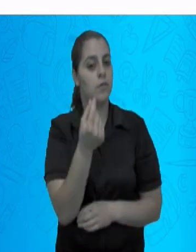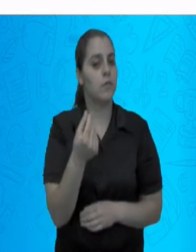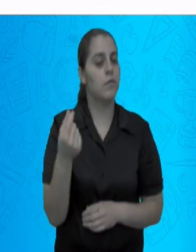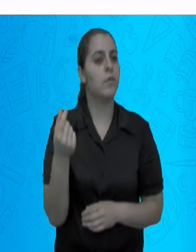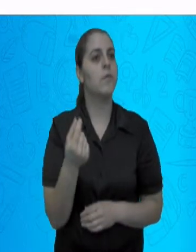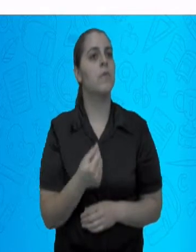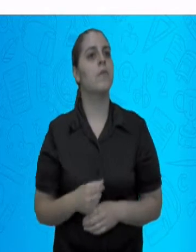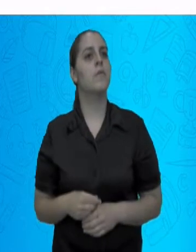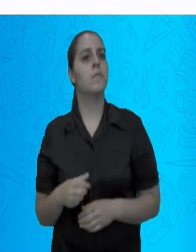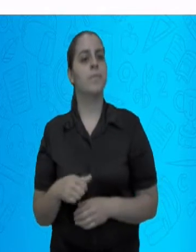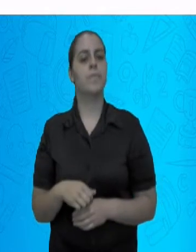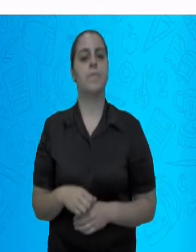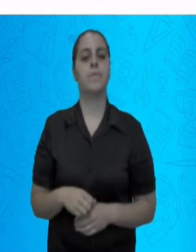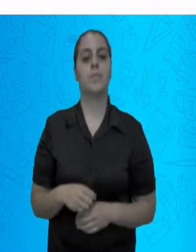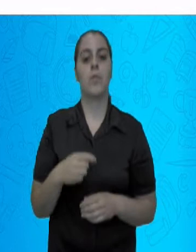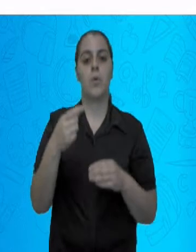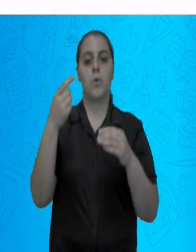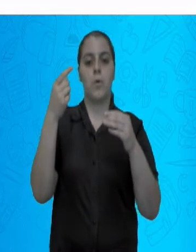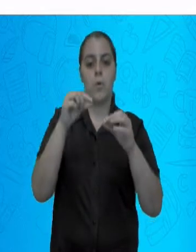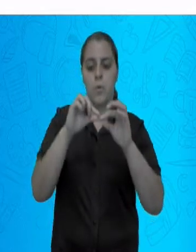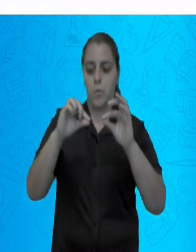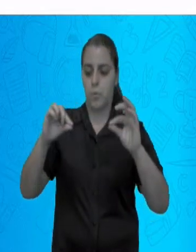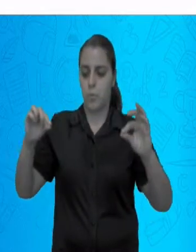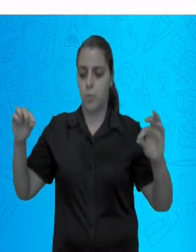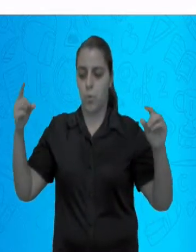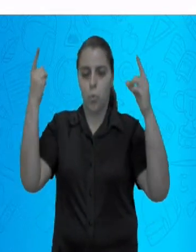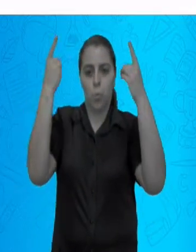espeto e pipoca.